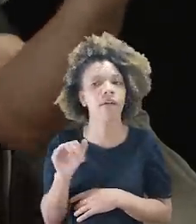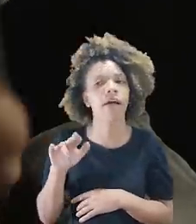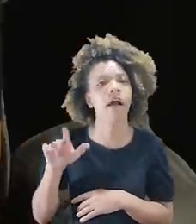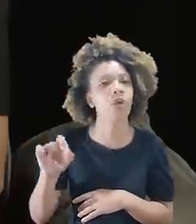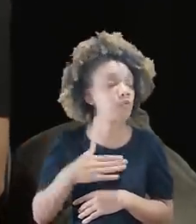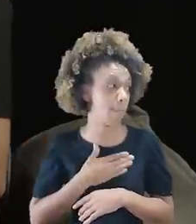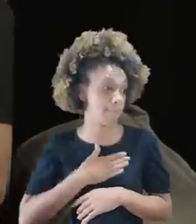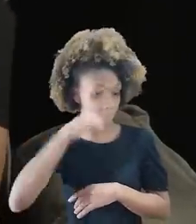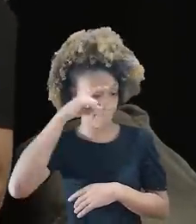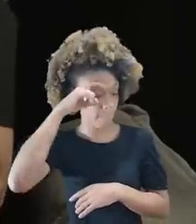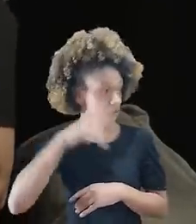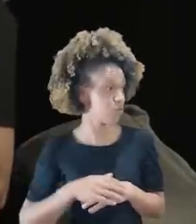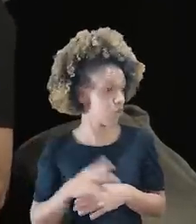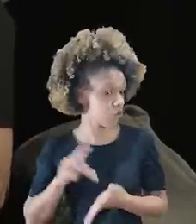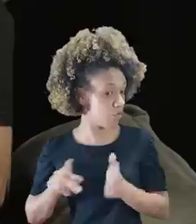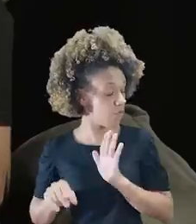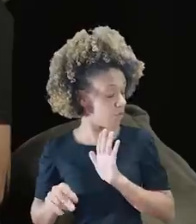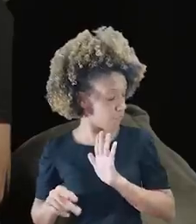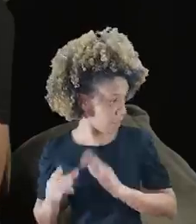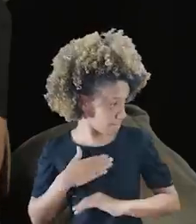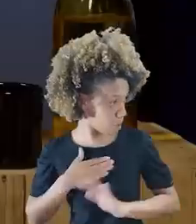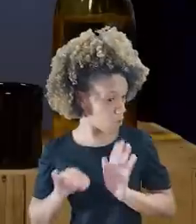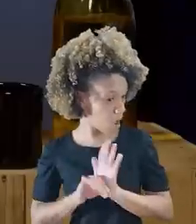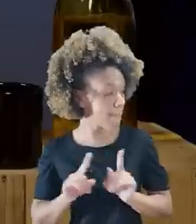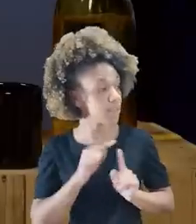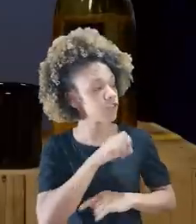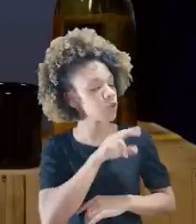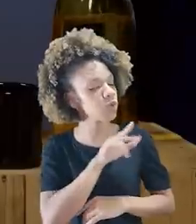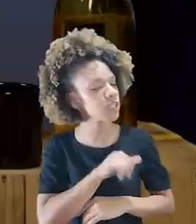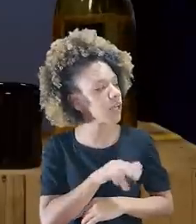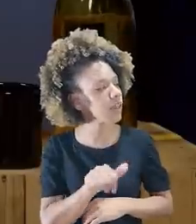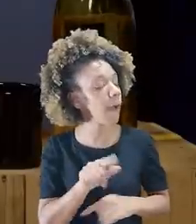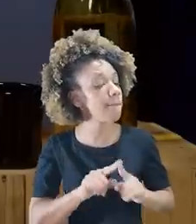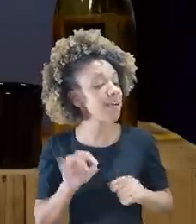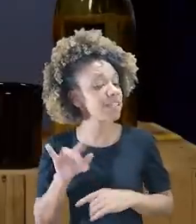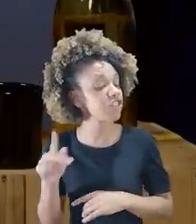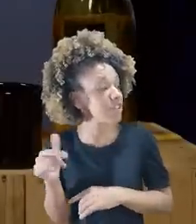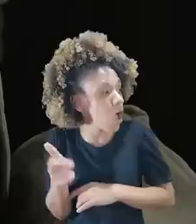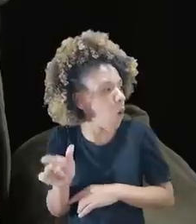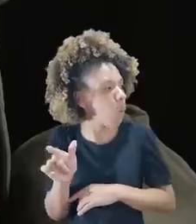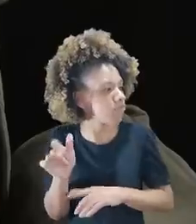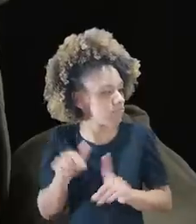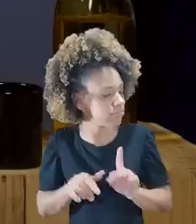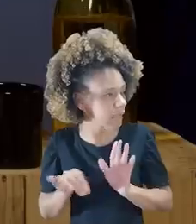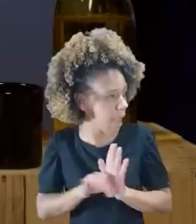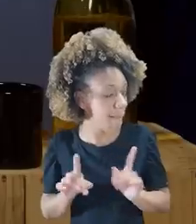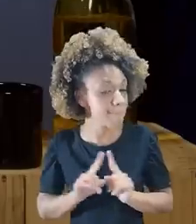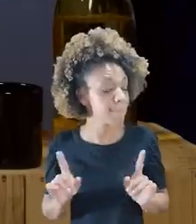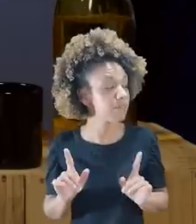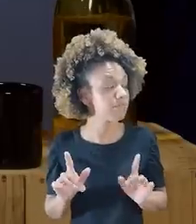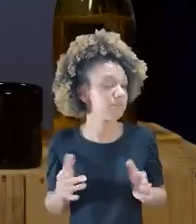Tiazinha era uma versão tua tu chegou a pensar n isso assim que a Tiazinha era você a Tiazinha era uma personagem Total sempre